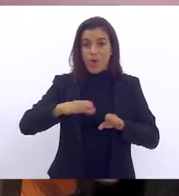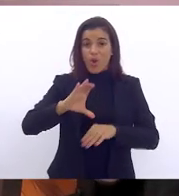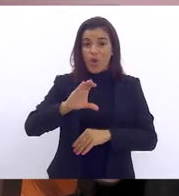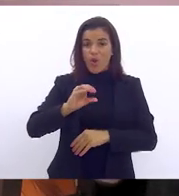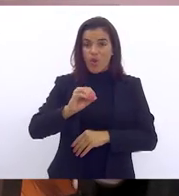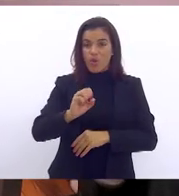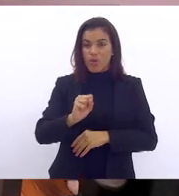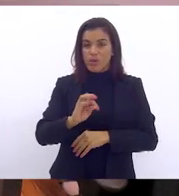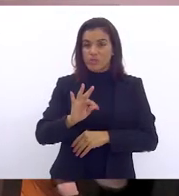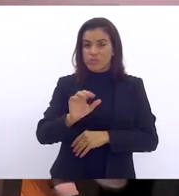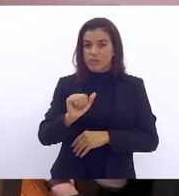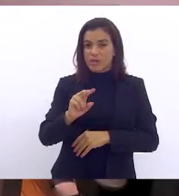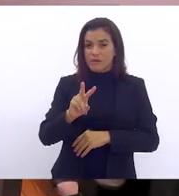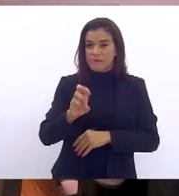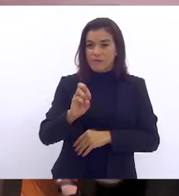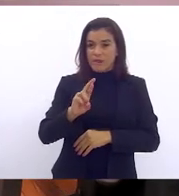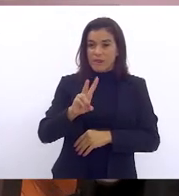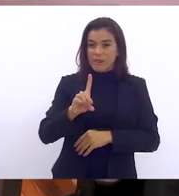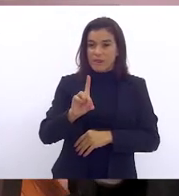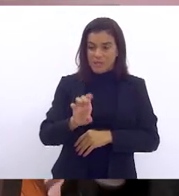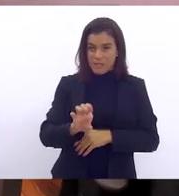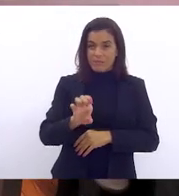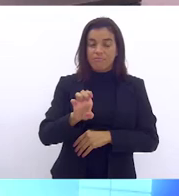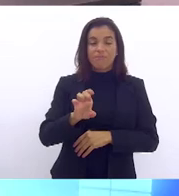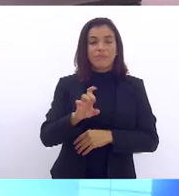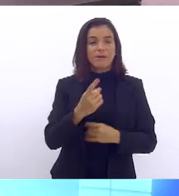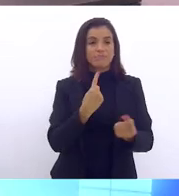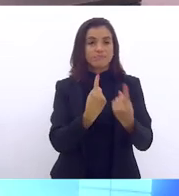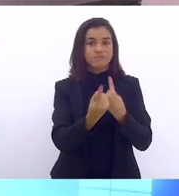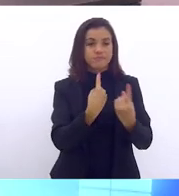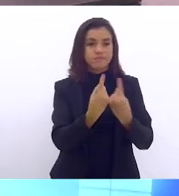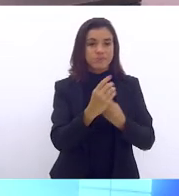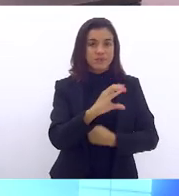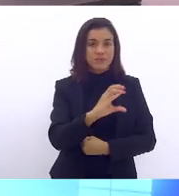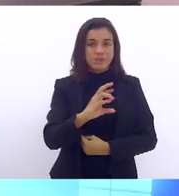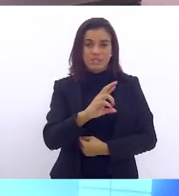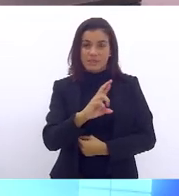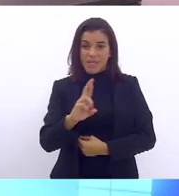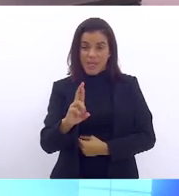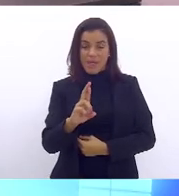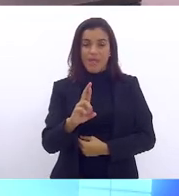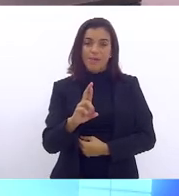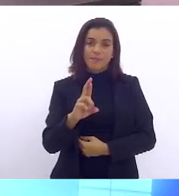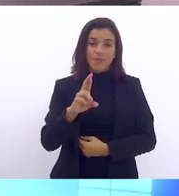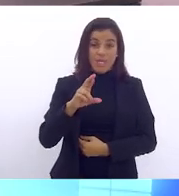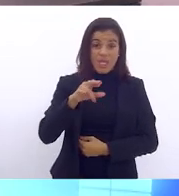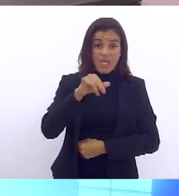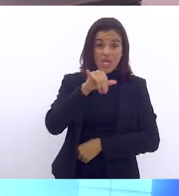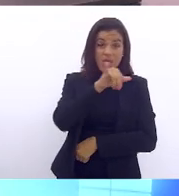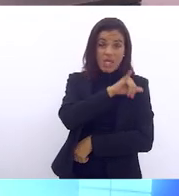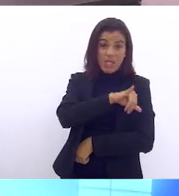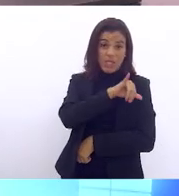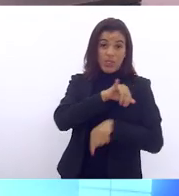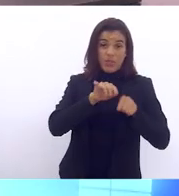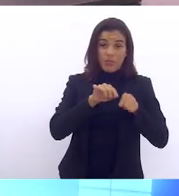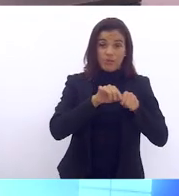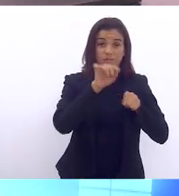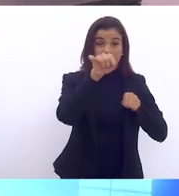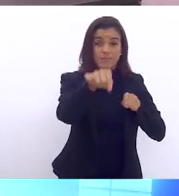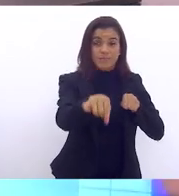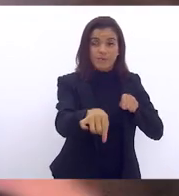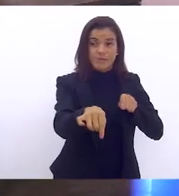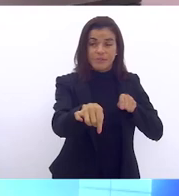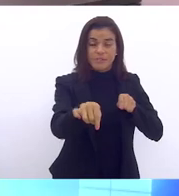CCR da Rodovia Rio Santos eh justificando aqui e Por enquanto ainda a ausência